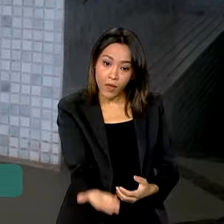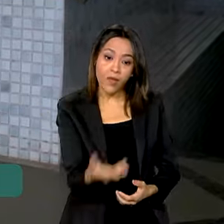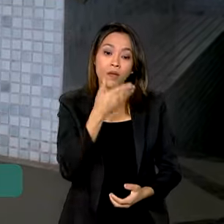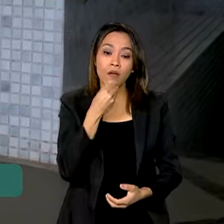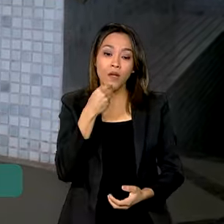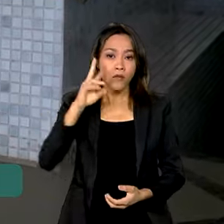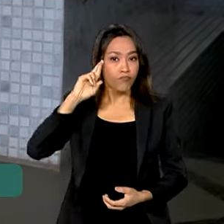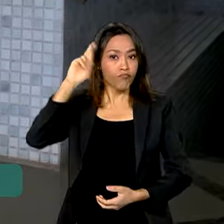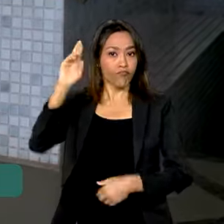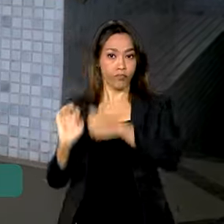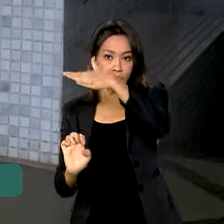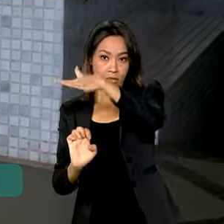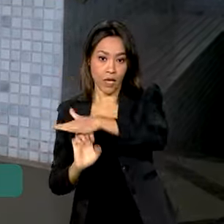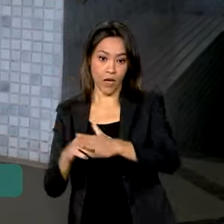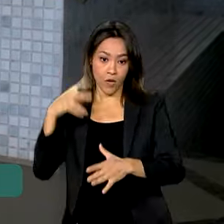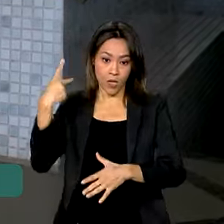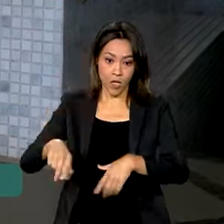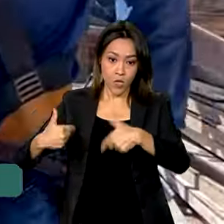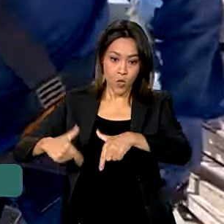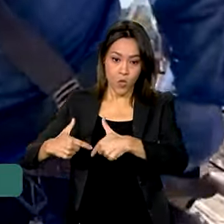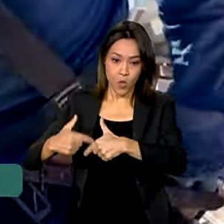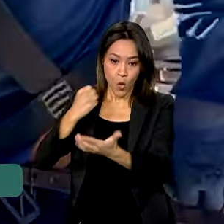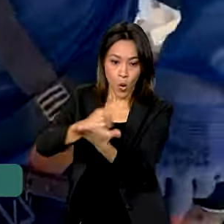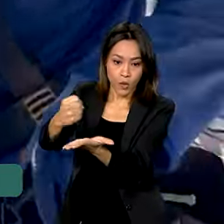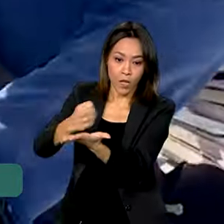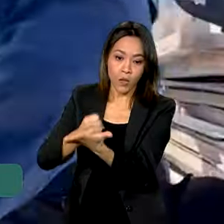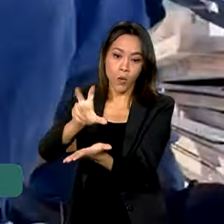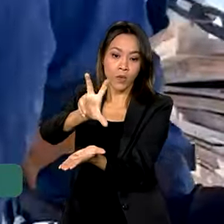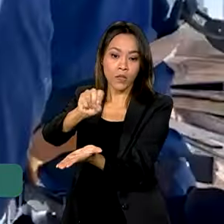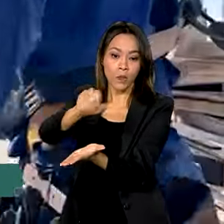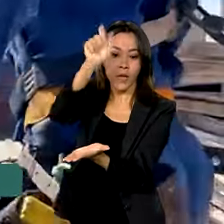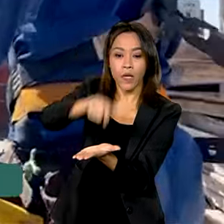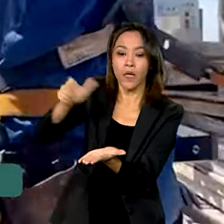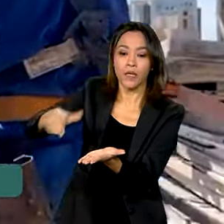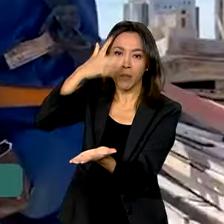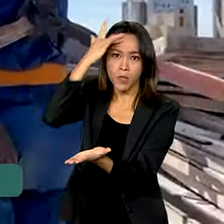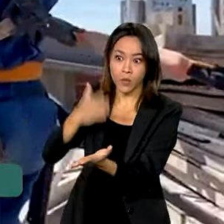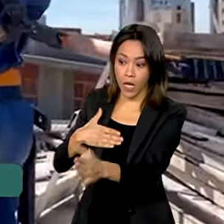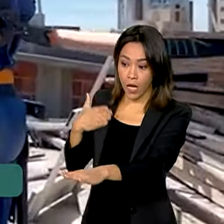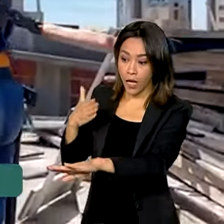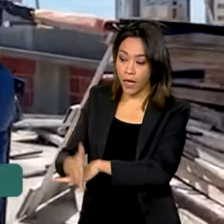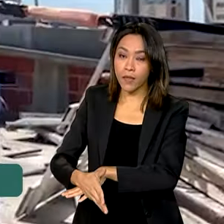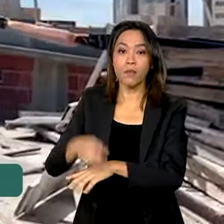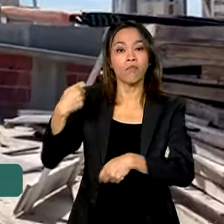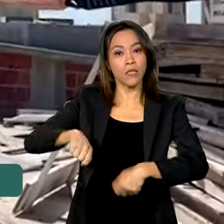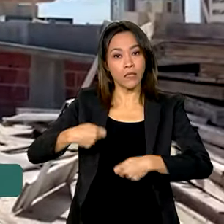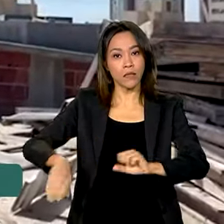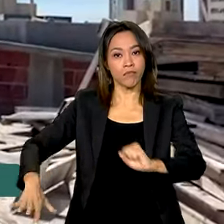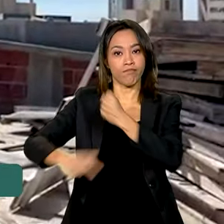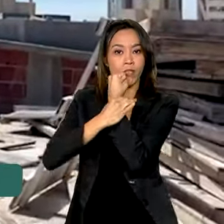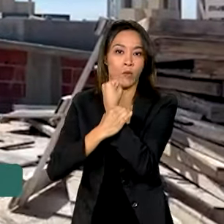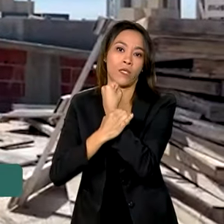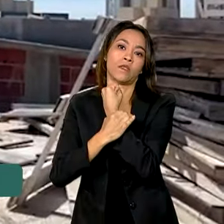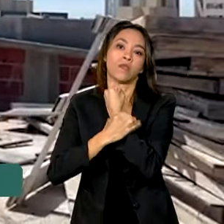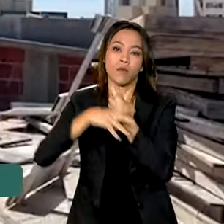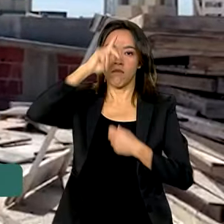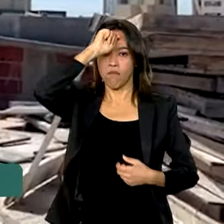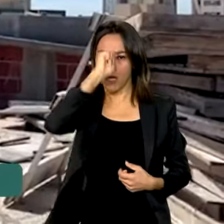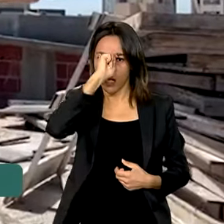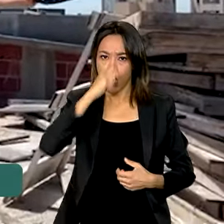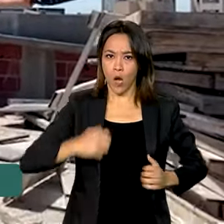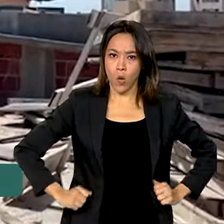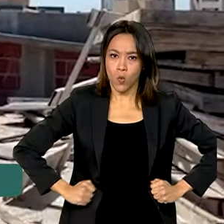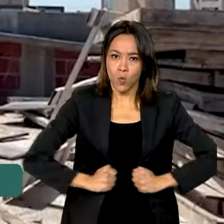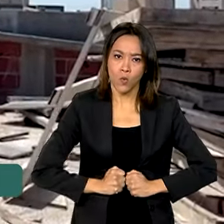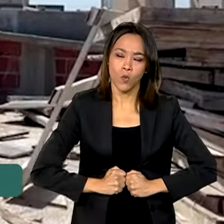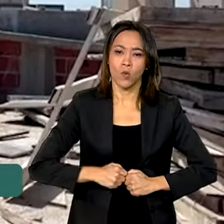tem nesta obra 50 funcionários. Para entrar no local, só com equipamentos de segurança. Por isso, há